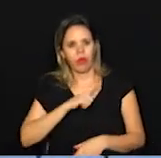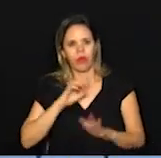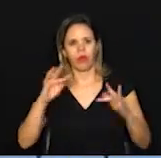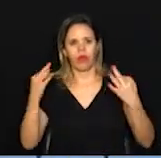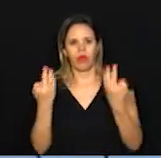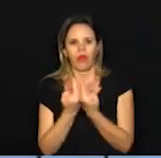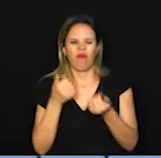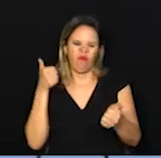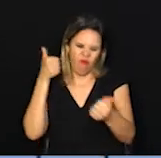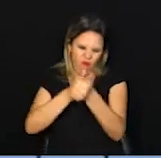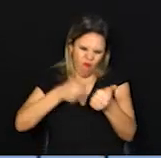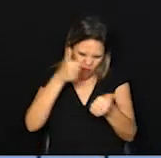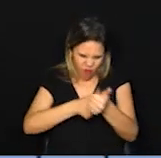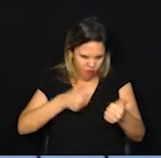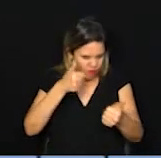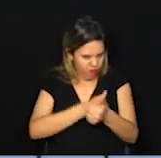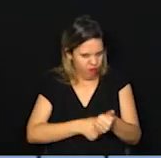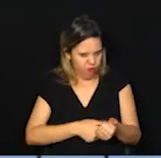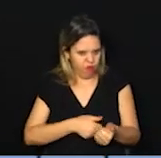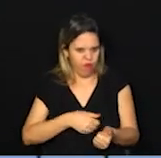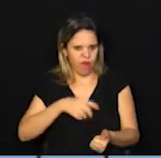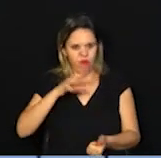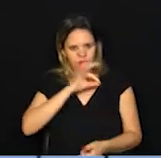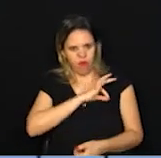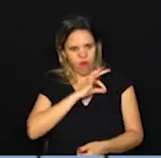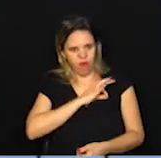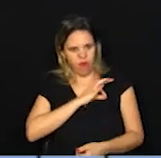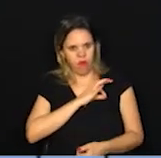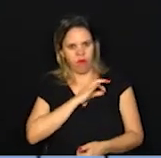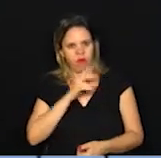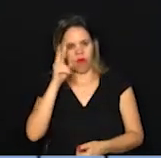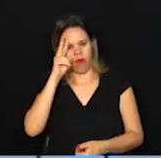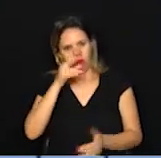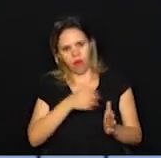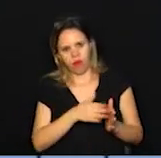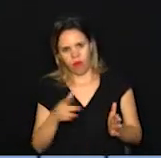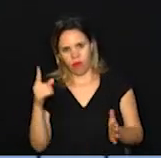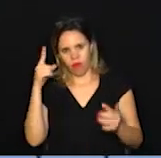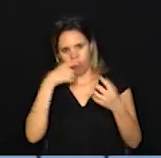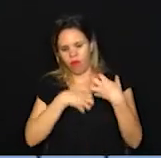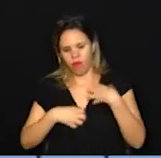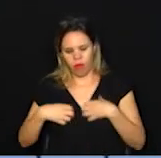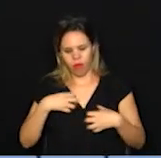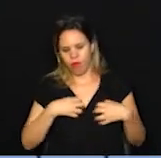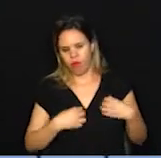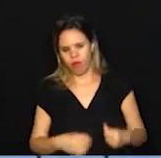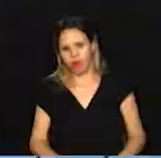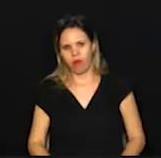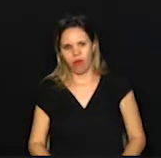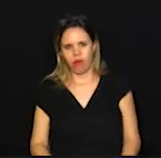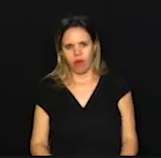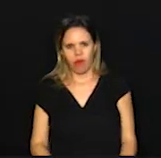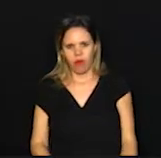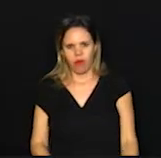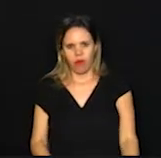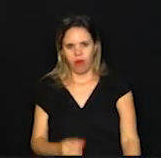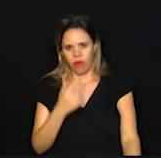família perseguida pelo regime militar e lembrou desse período conturbado.